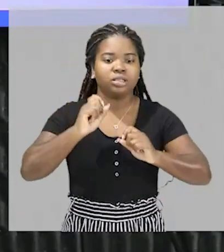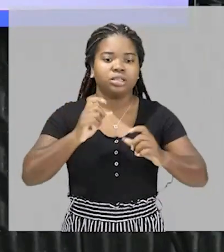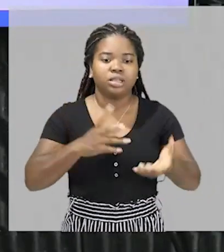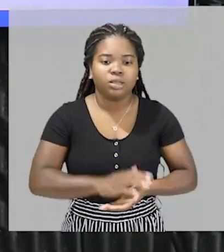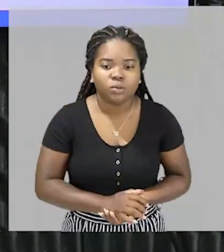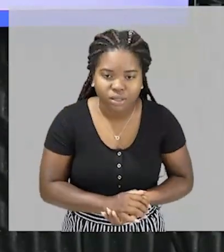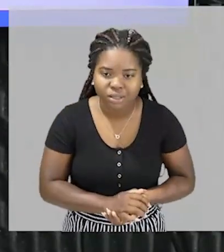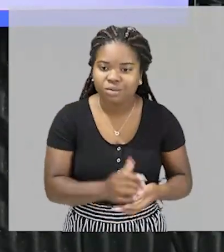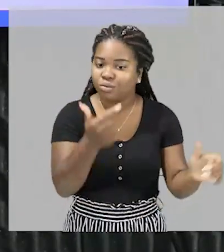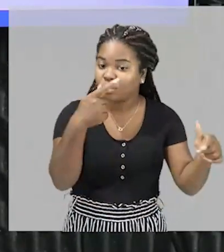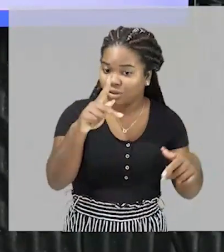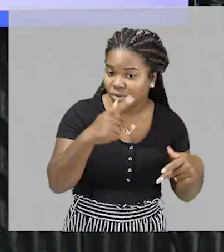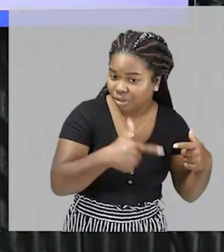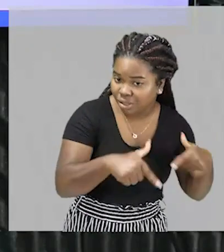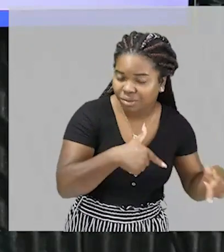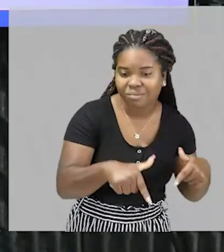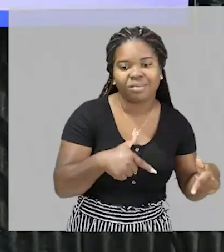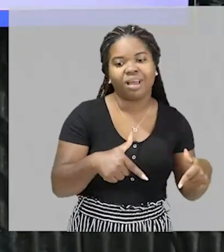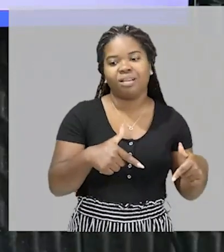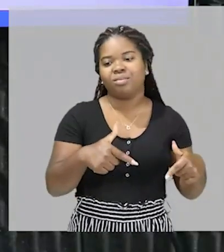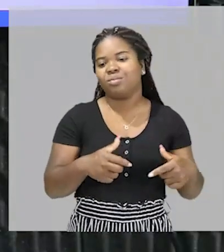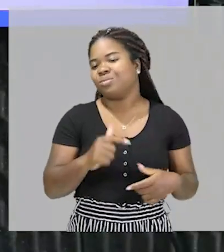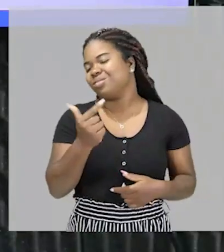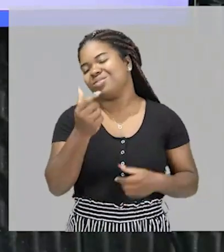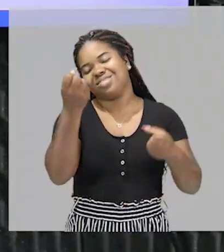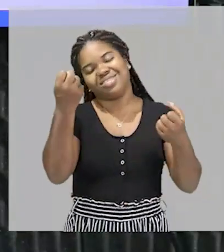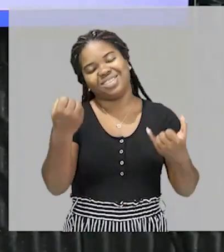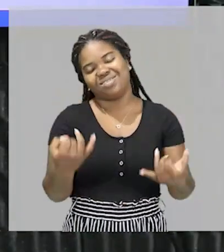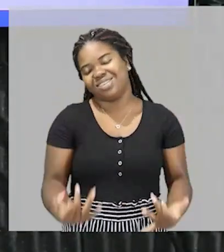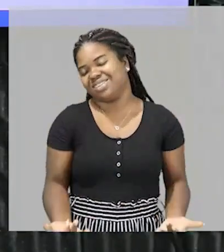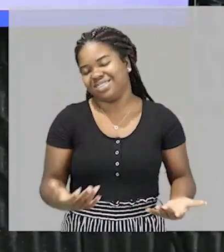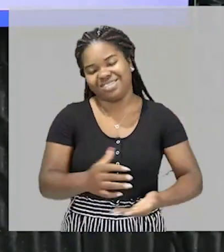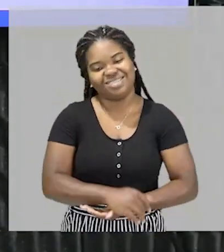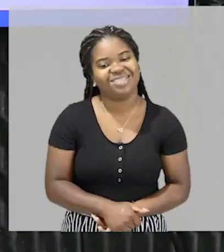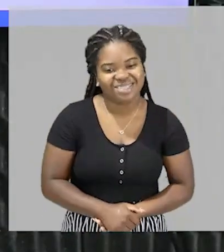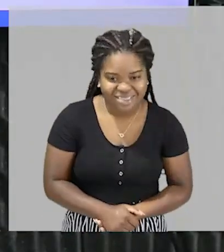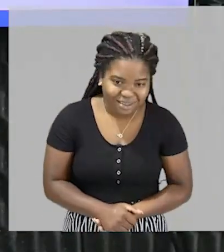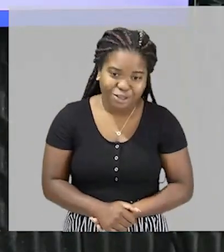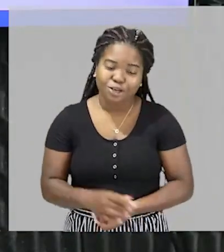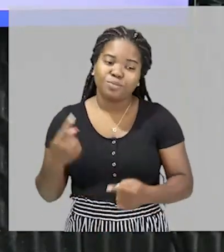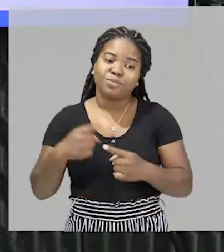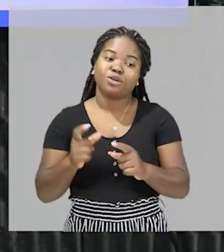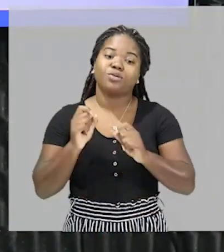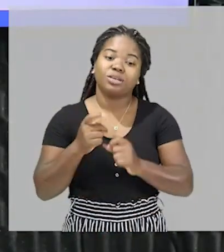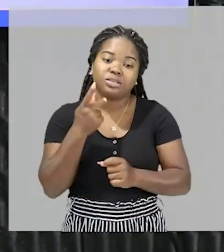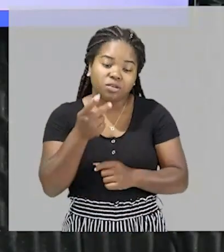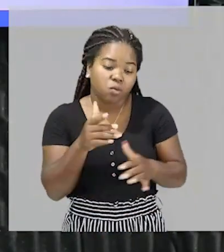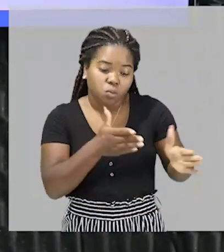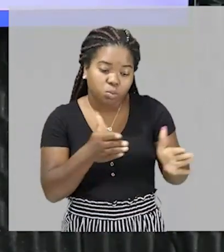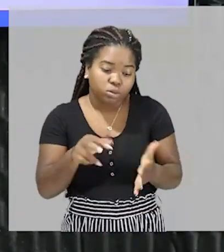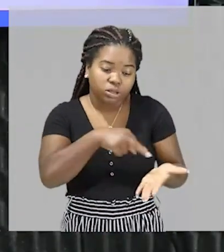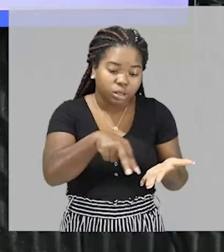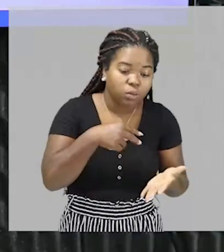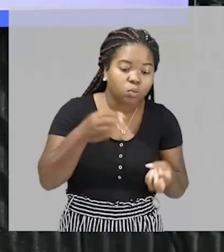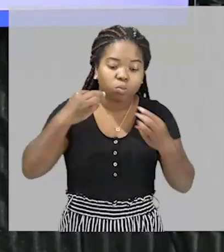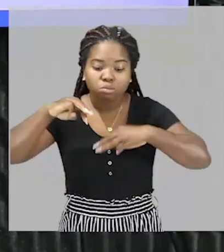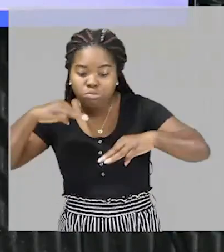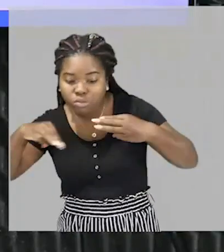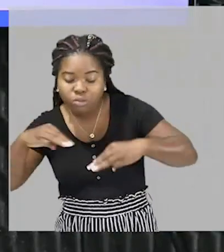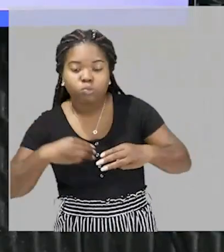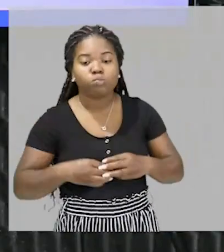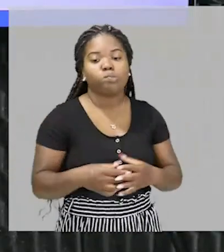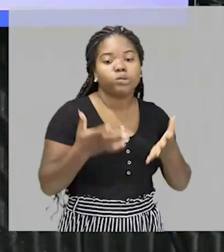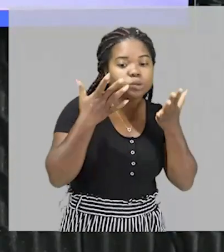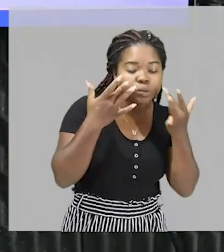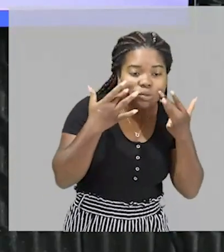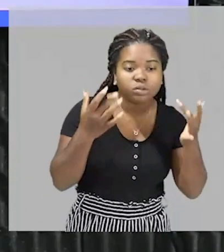fazer é inexplicável para quem está simplesmente olhando. Porque o que a gente fala, por exemplo, do processo da dança, da música ou do